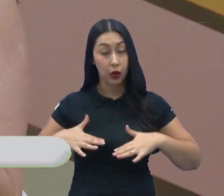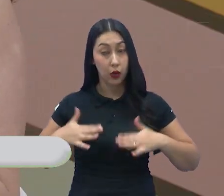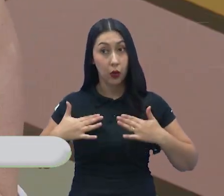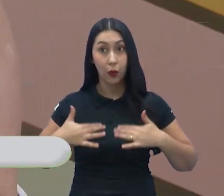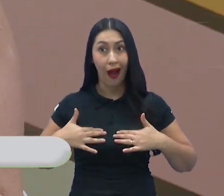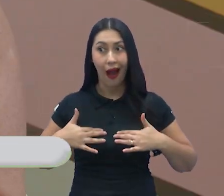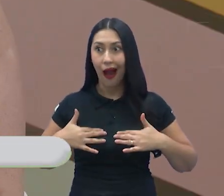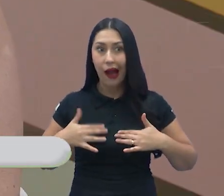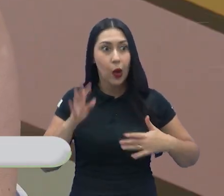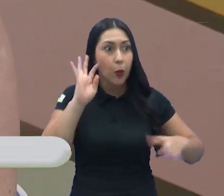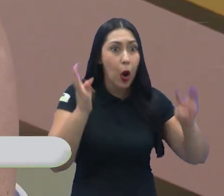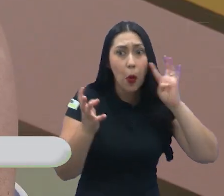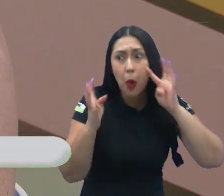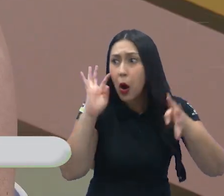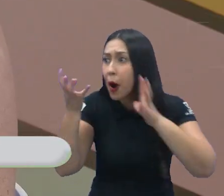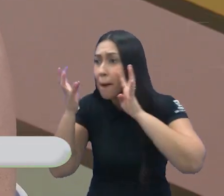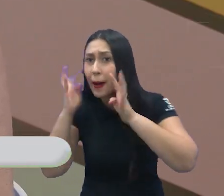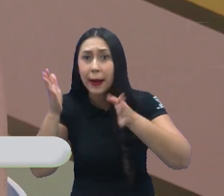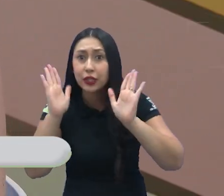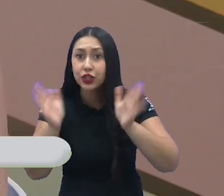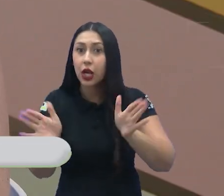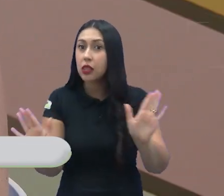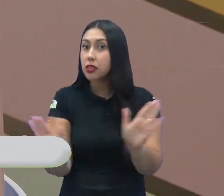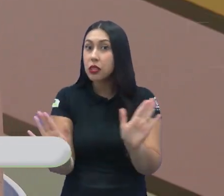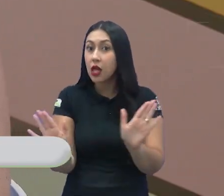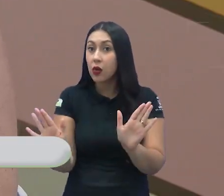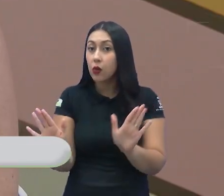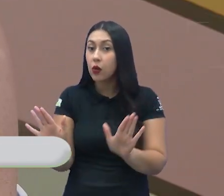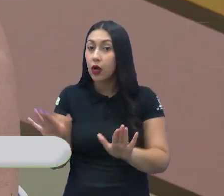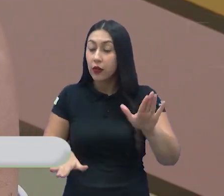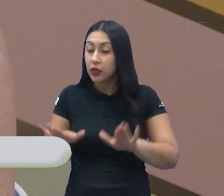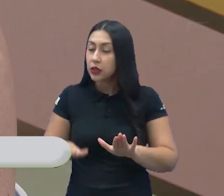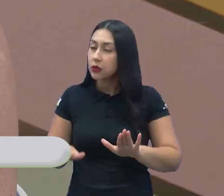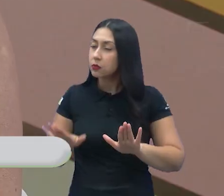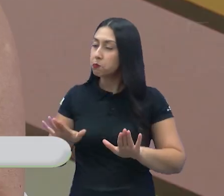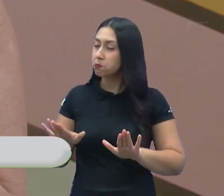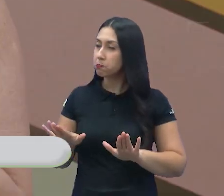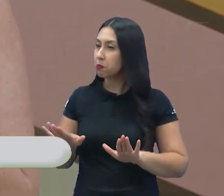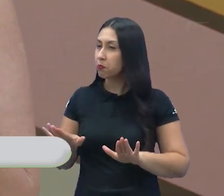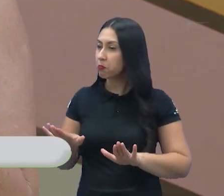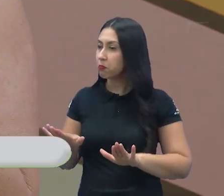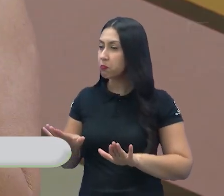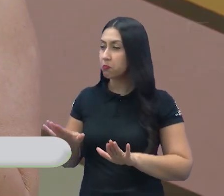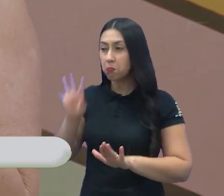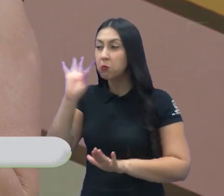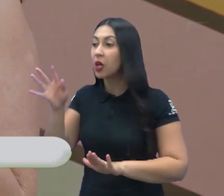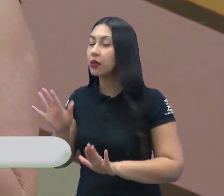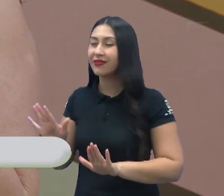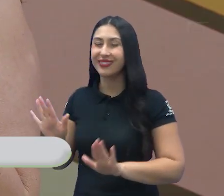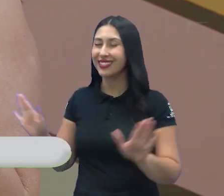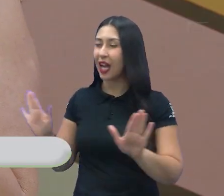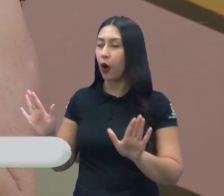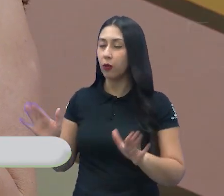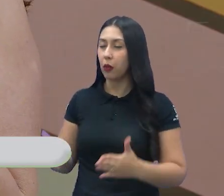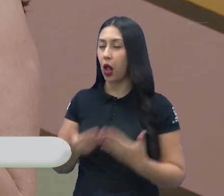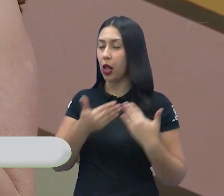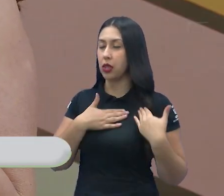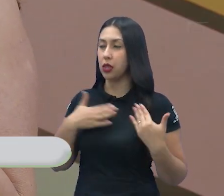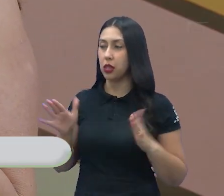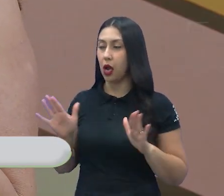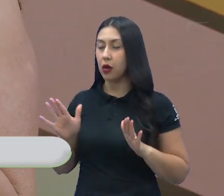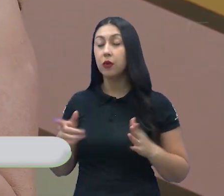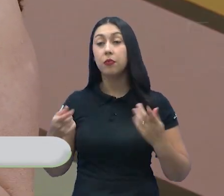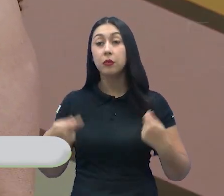resolver tudo tão imediatamente e, às vezes, resolver o que é do outro. Então, é ficar mais no modo espera.